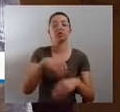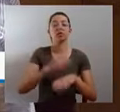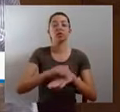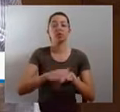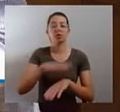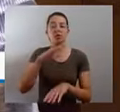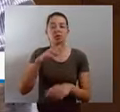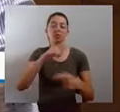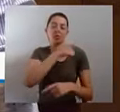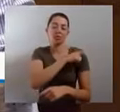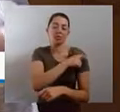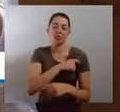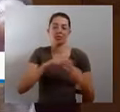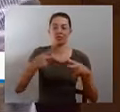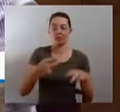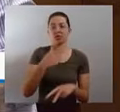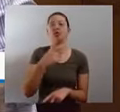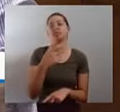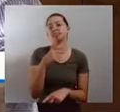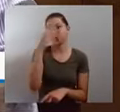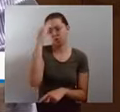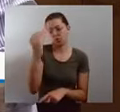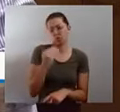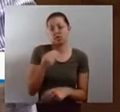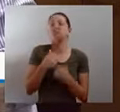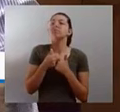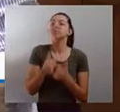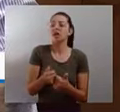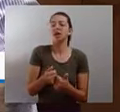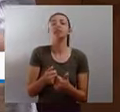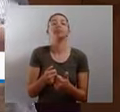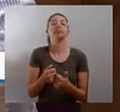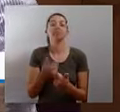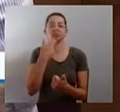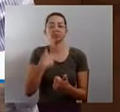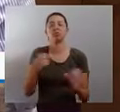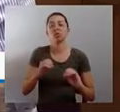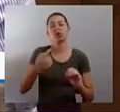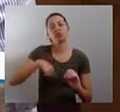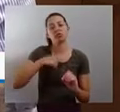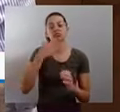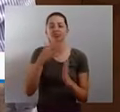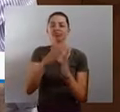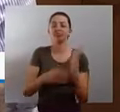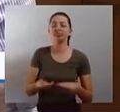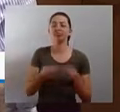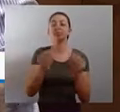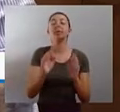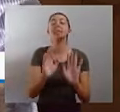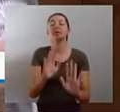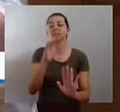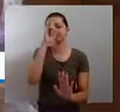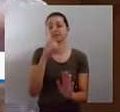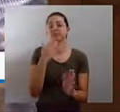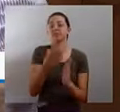e vamos fazer requerimentos às questões para as quais não obtivemos resposta, mas eu relembro que quando nós fazemos requerimentos, muitas